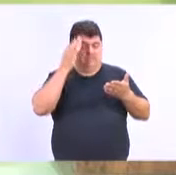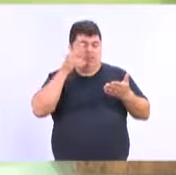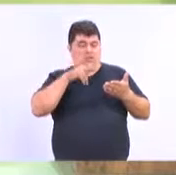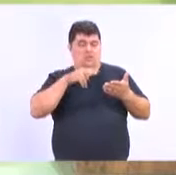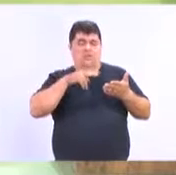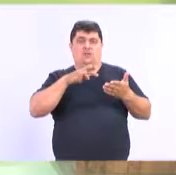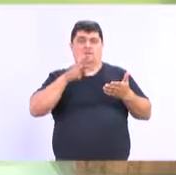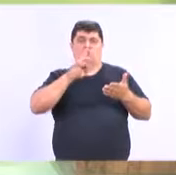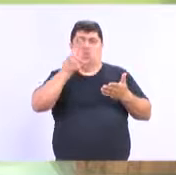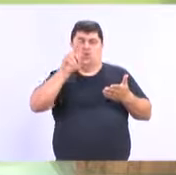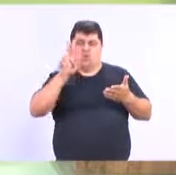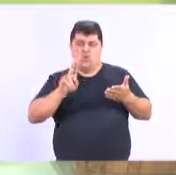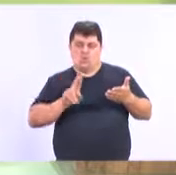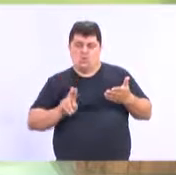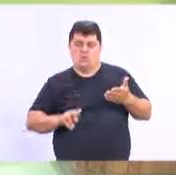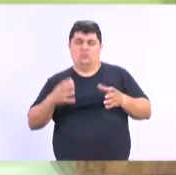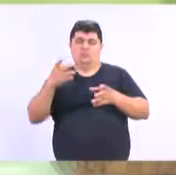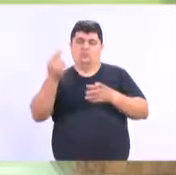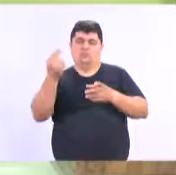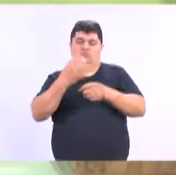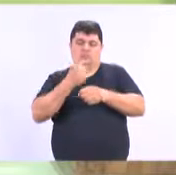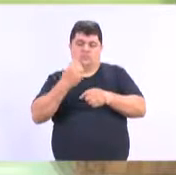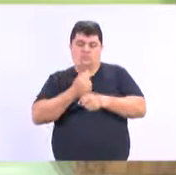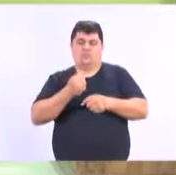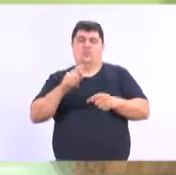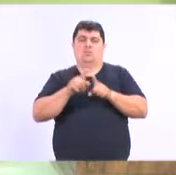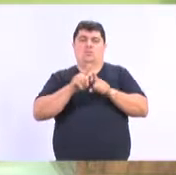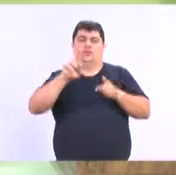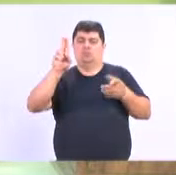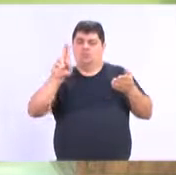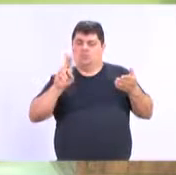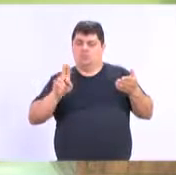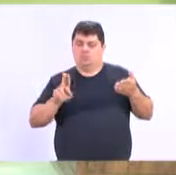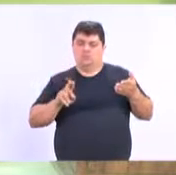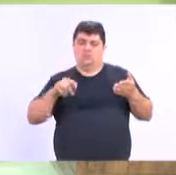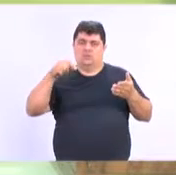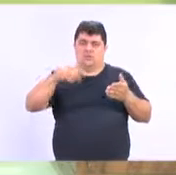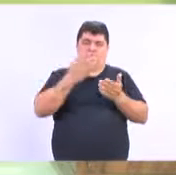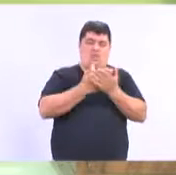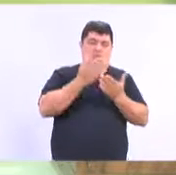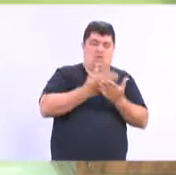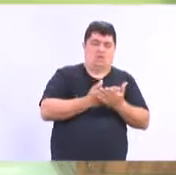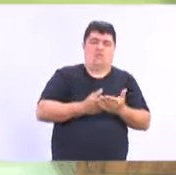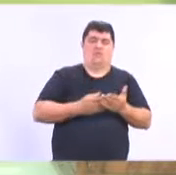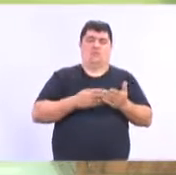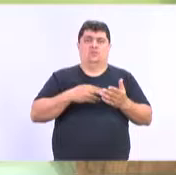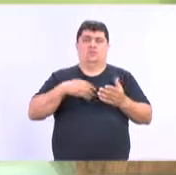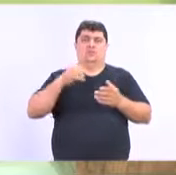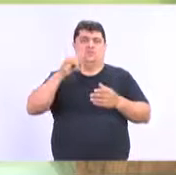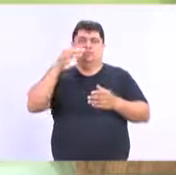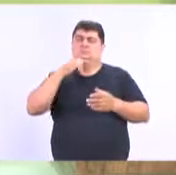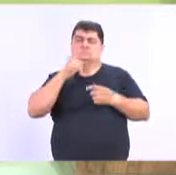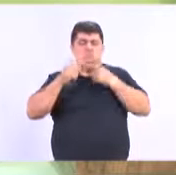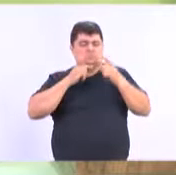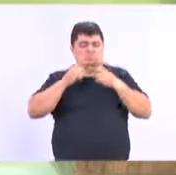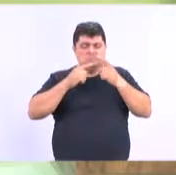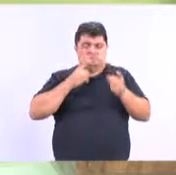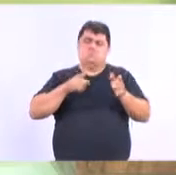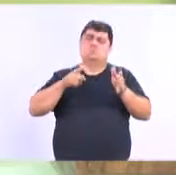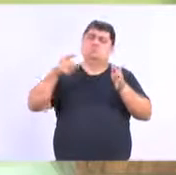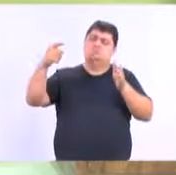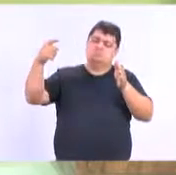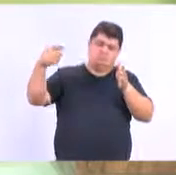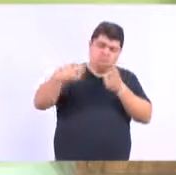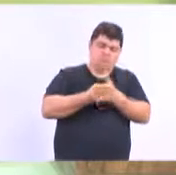termos utilizados na contabilidade, os termos que são utilizados aqui na aula. Então, mandem suas dúvidas exatamente se você tiver dúvida